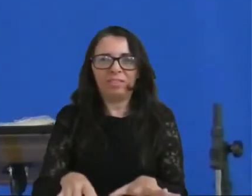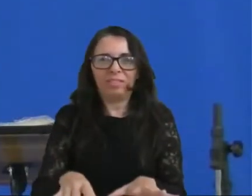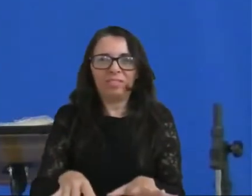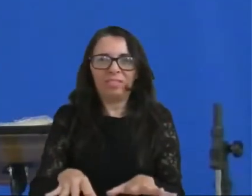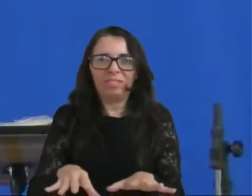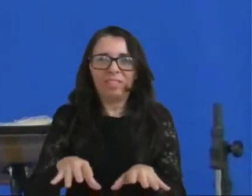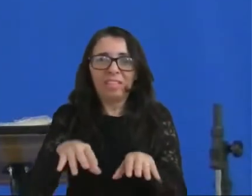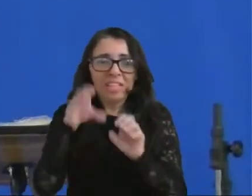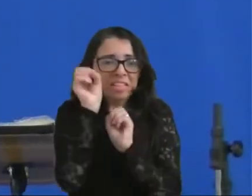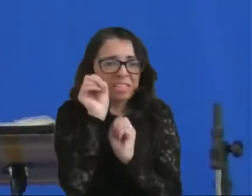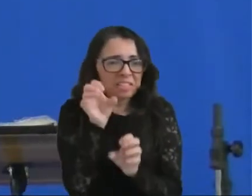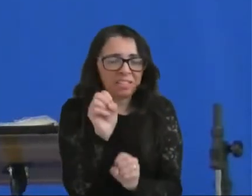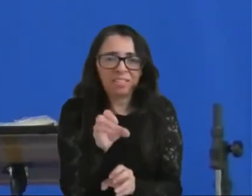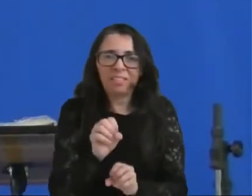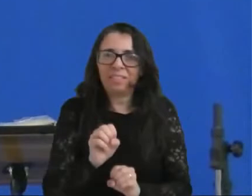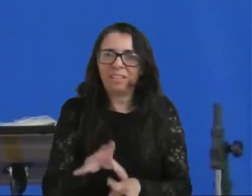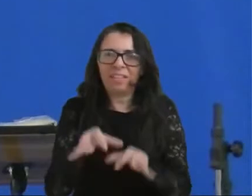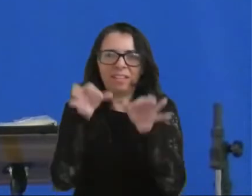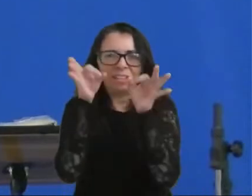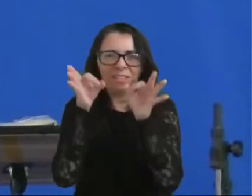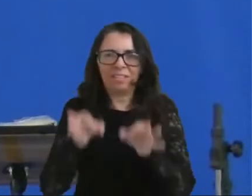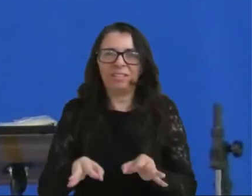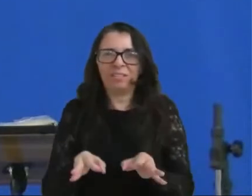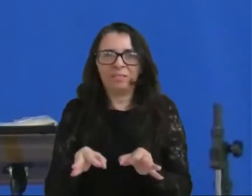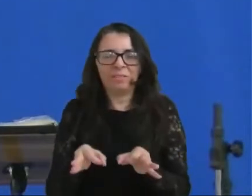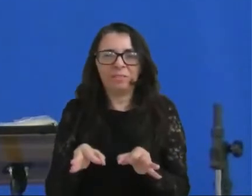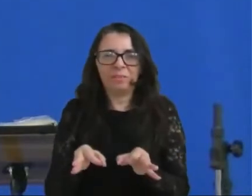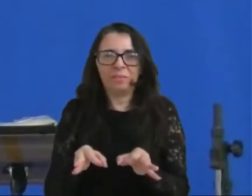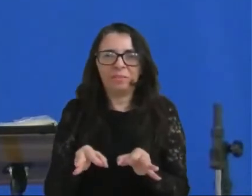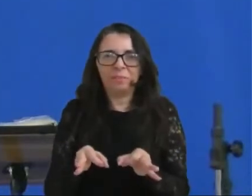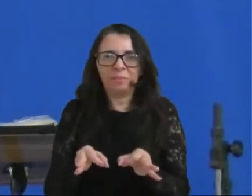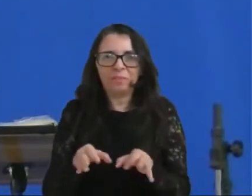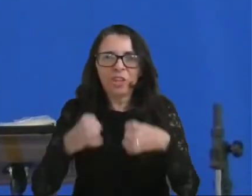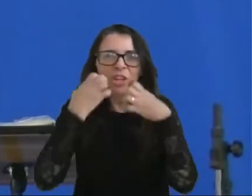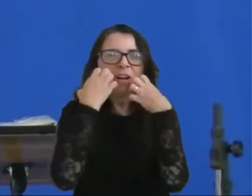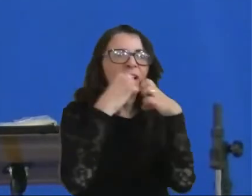distanciamento não é de Deus. Busque.